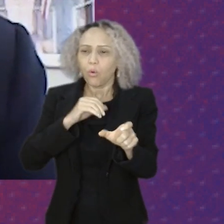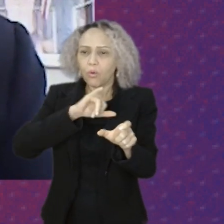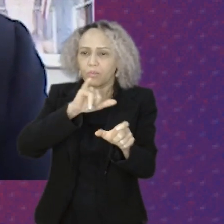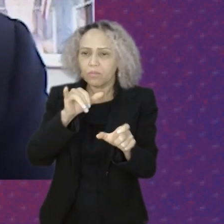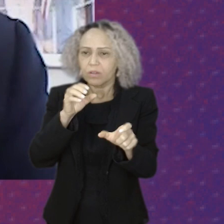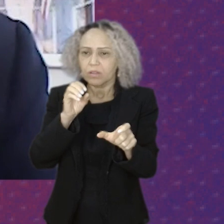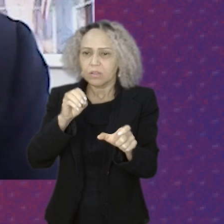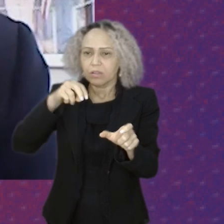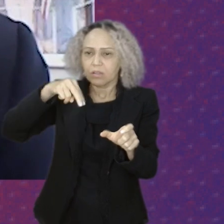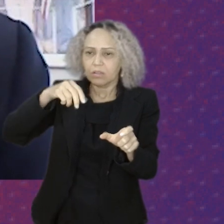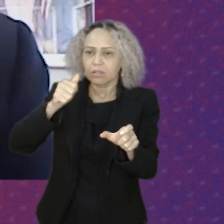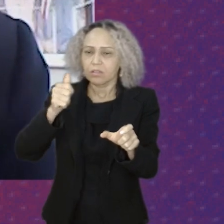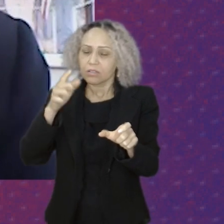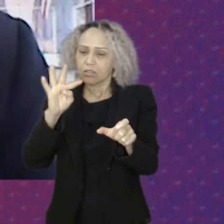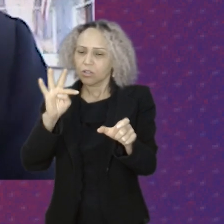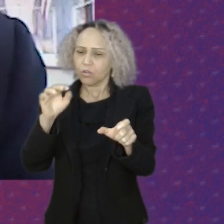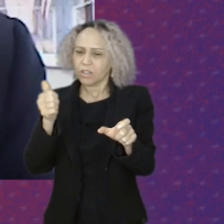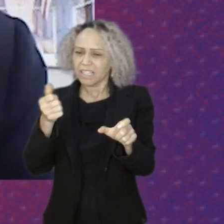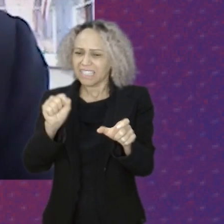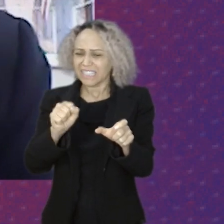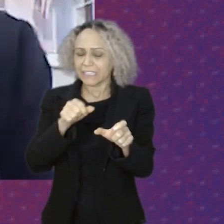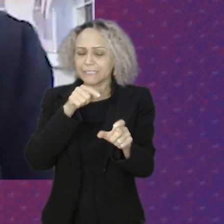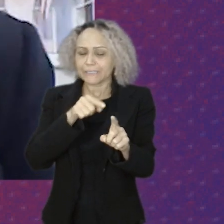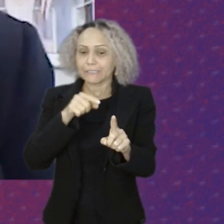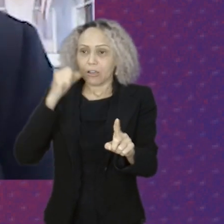área dessas, que são áreas